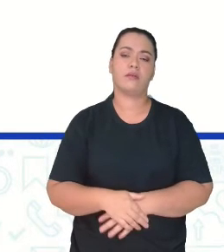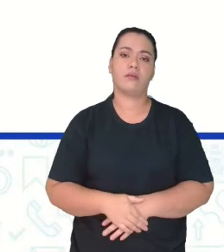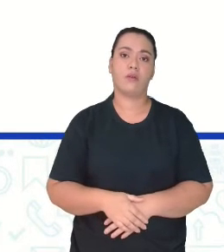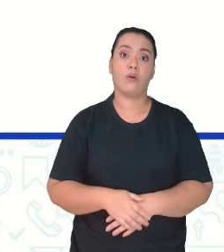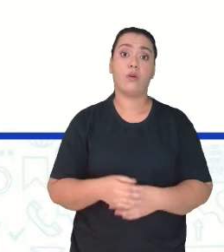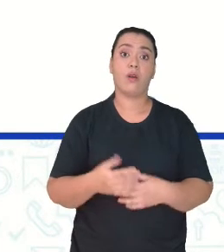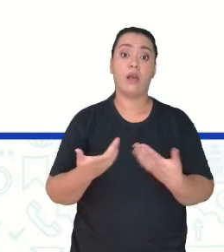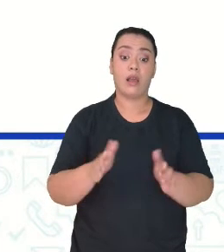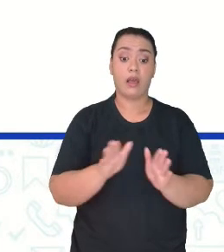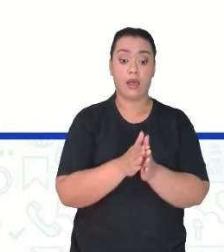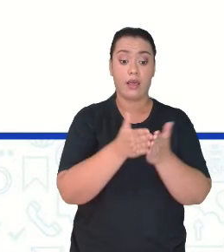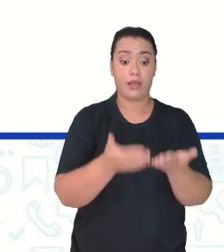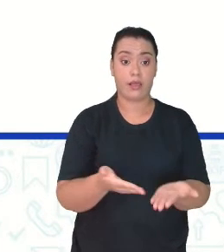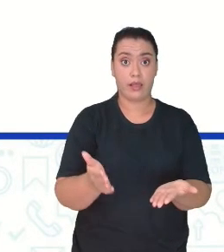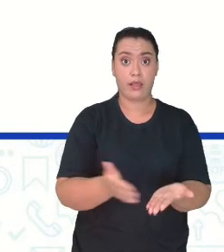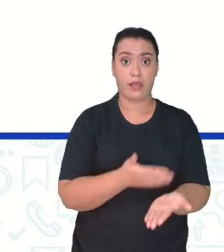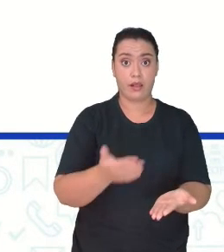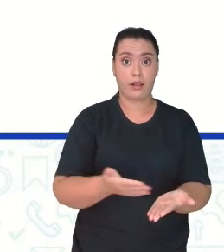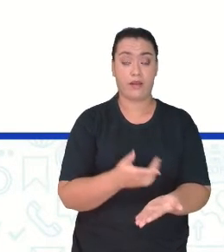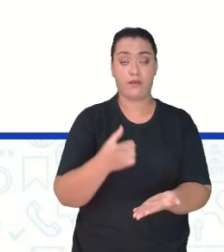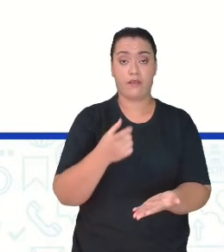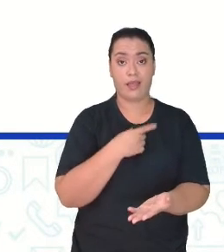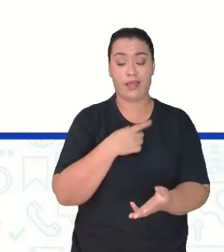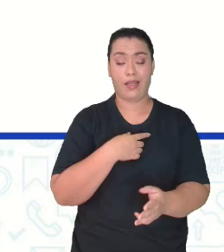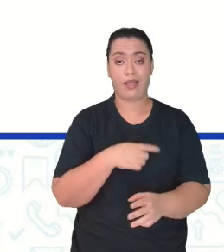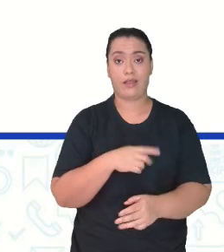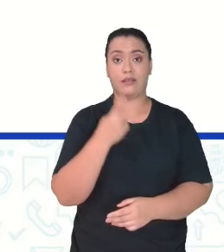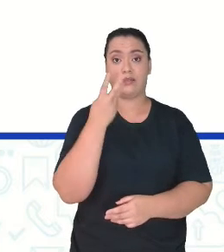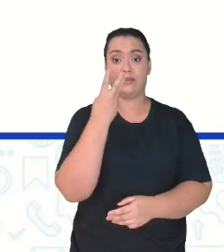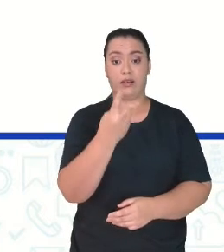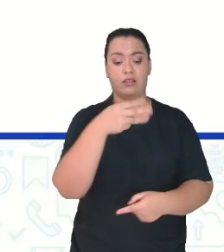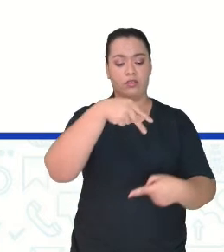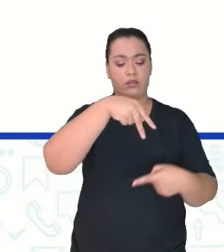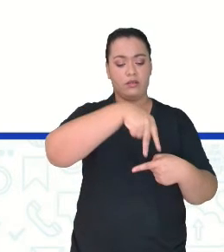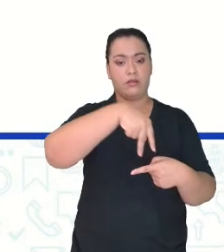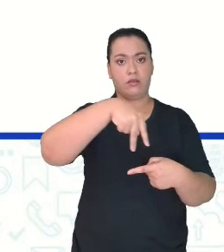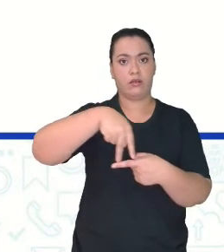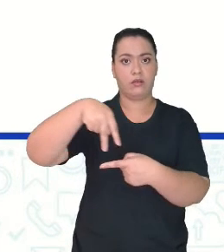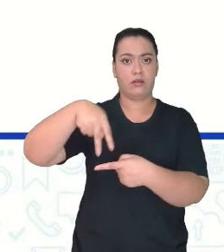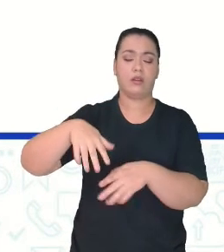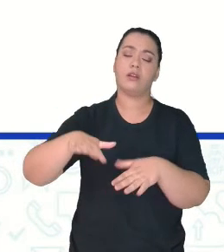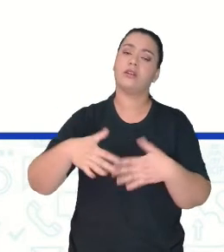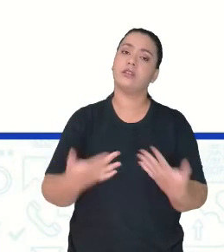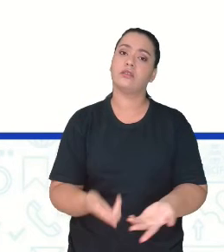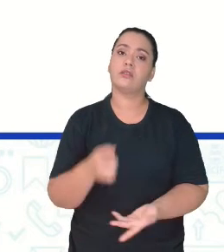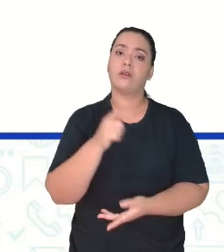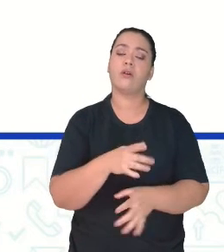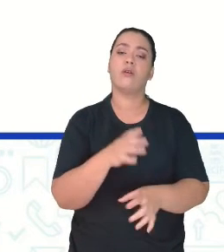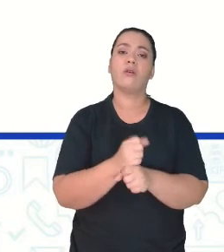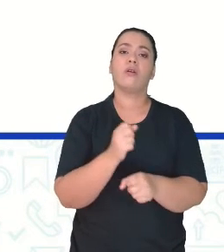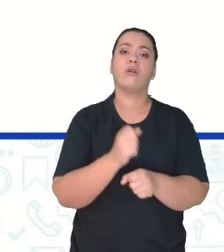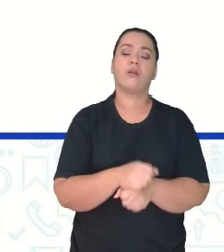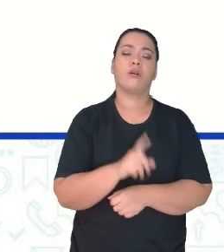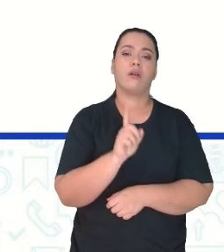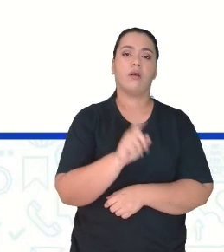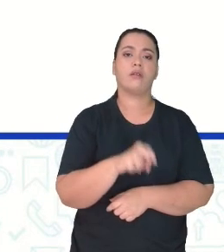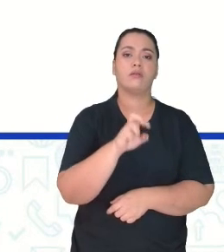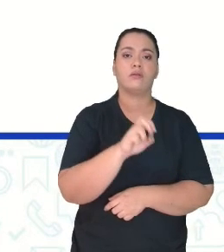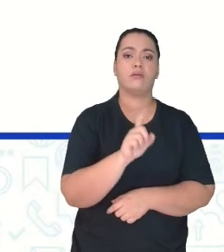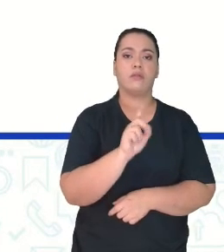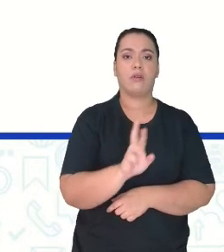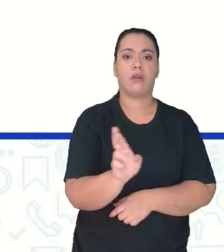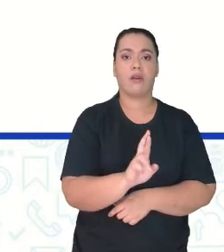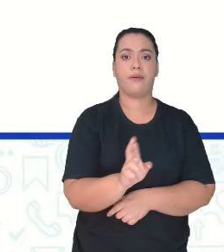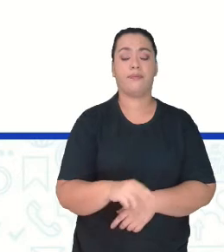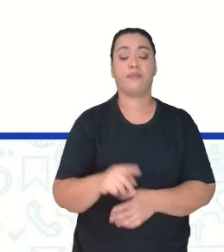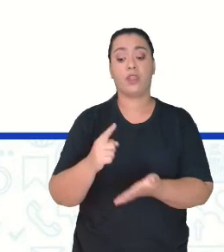Como nos livros a gente tem 3 partes, né, ou seja, 3 triângulos, os livros vão custar R$51. E o caderno